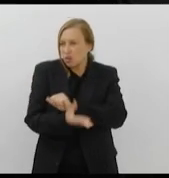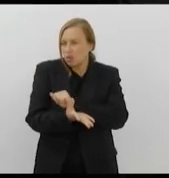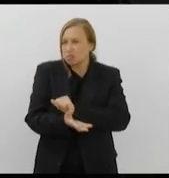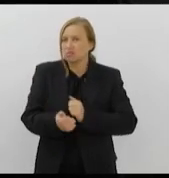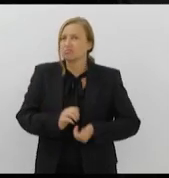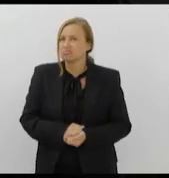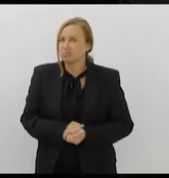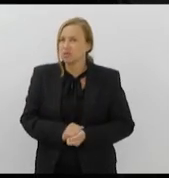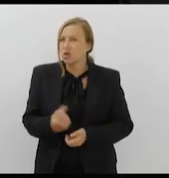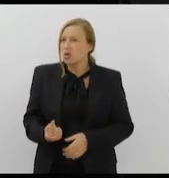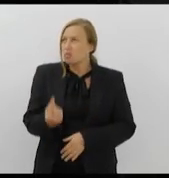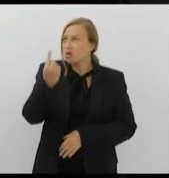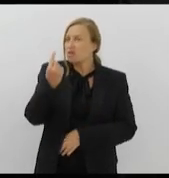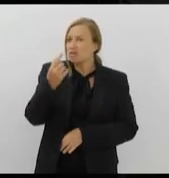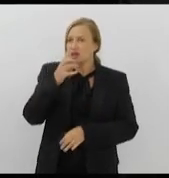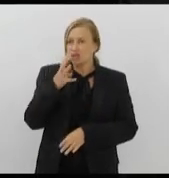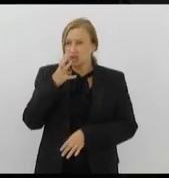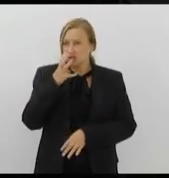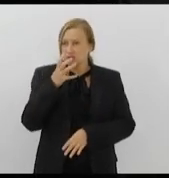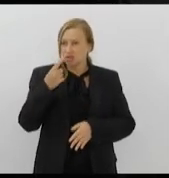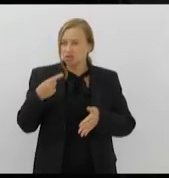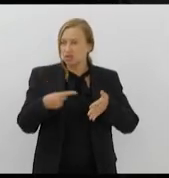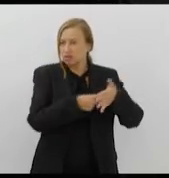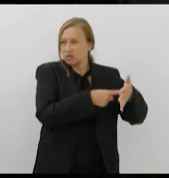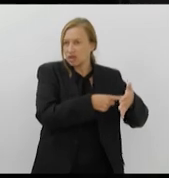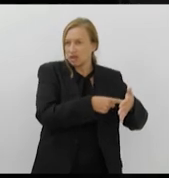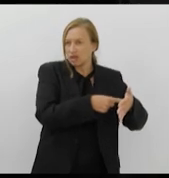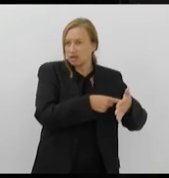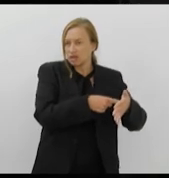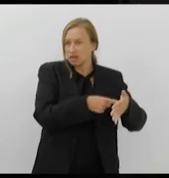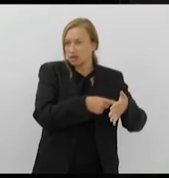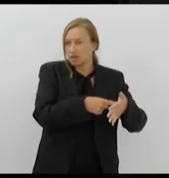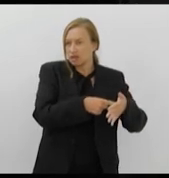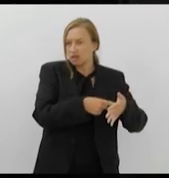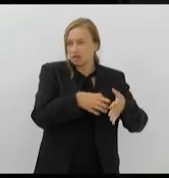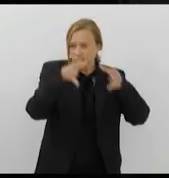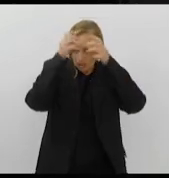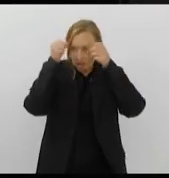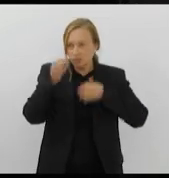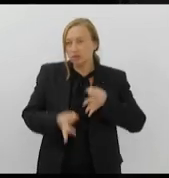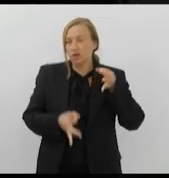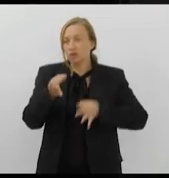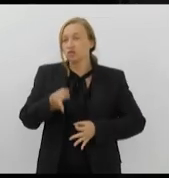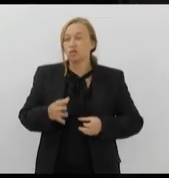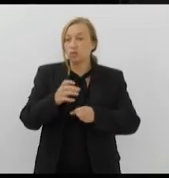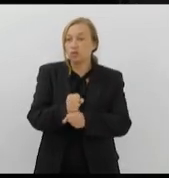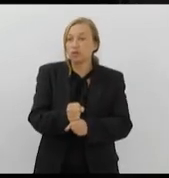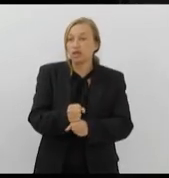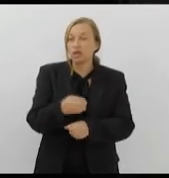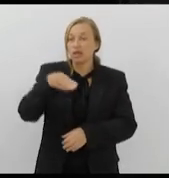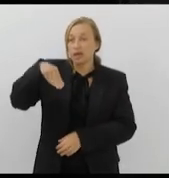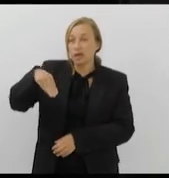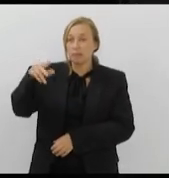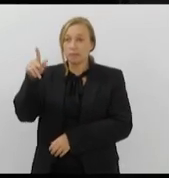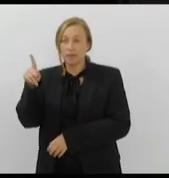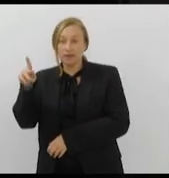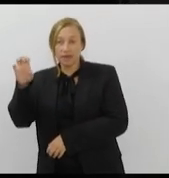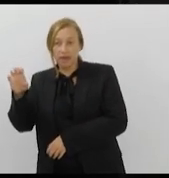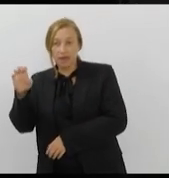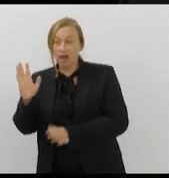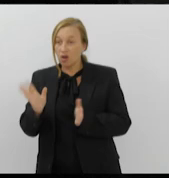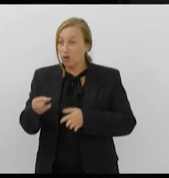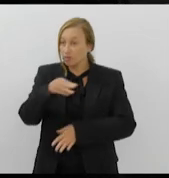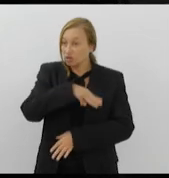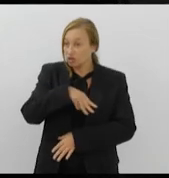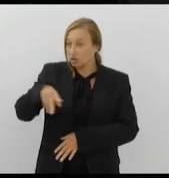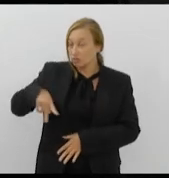Uma vez denunciada pelo Tribunal de Contas, pelo MPE, e agora pelo Ministério